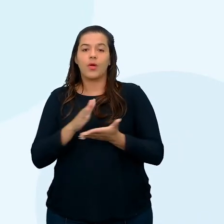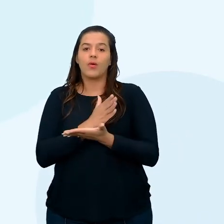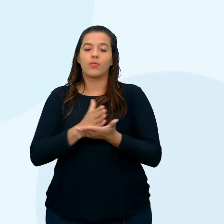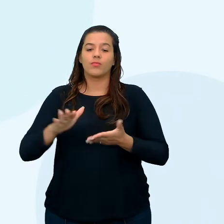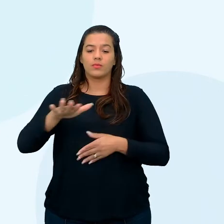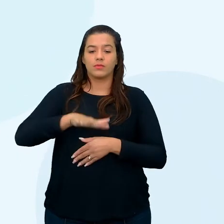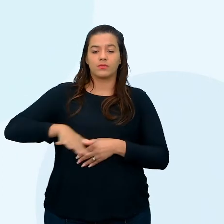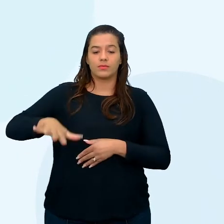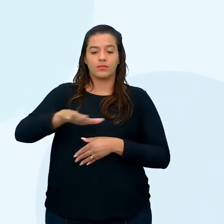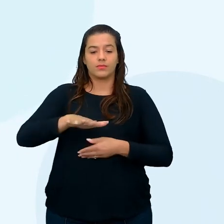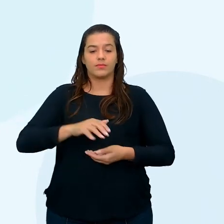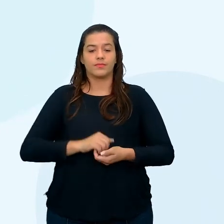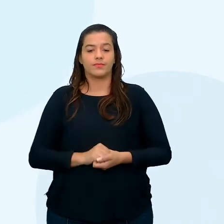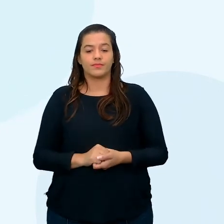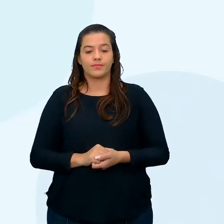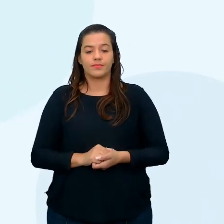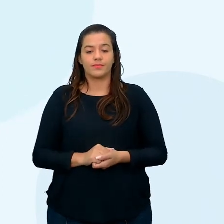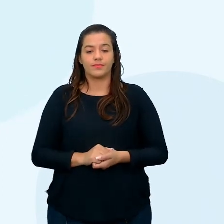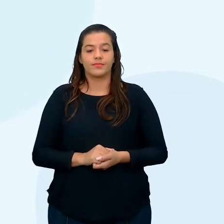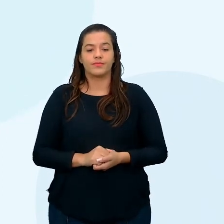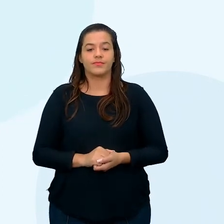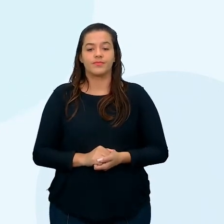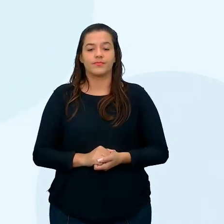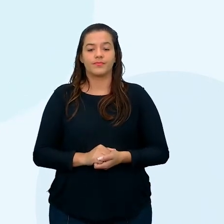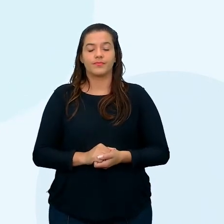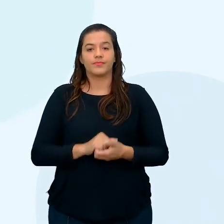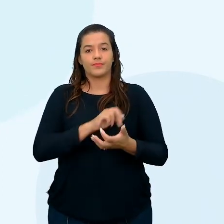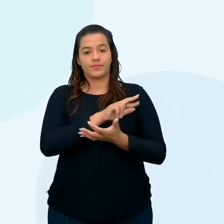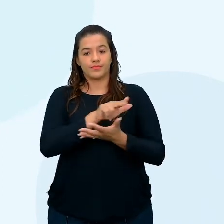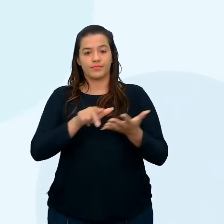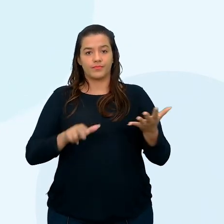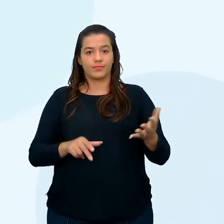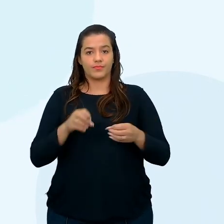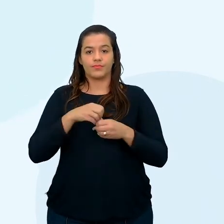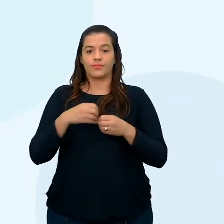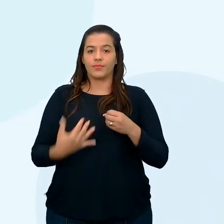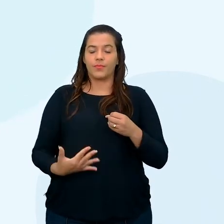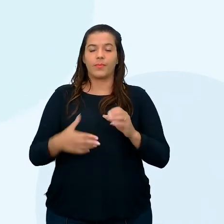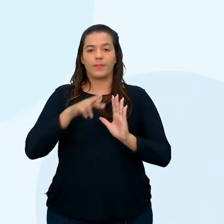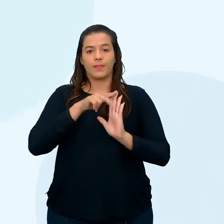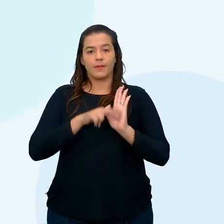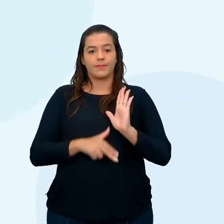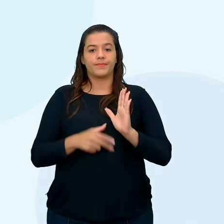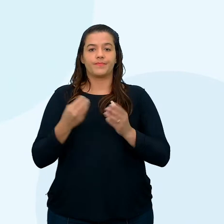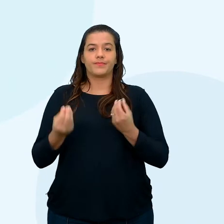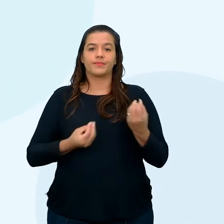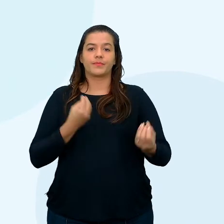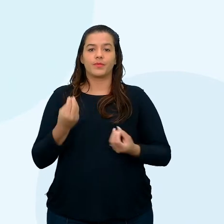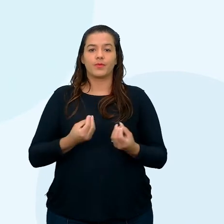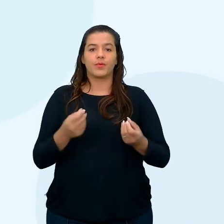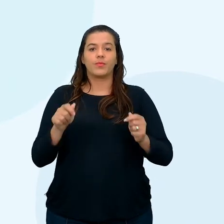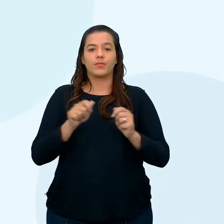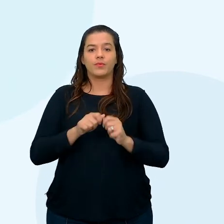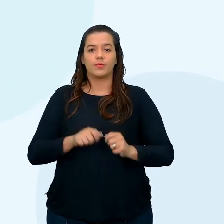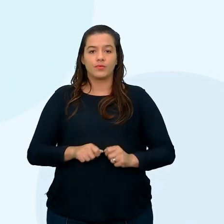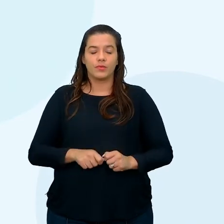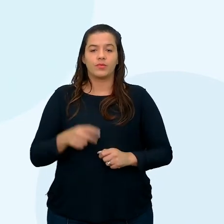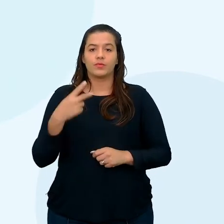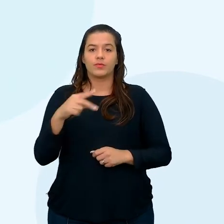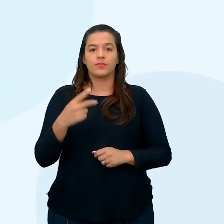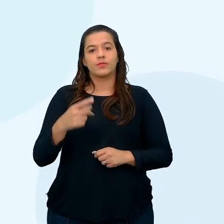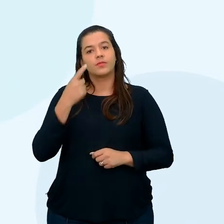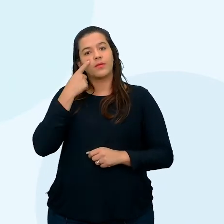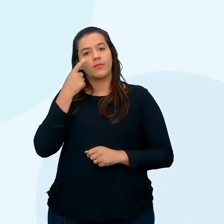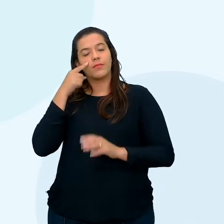regiões. Bom, considerando as características das composições do solo, como seria o solo que você observou aí na